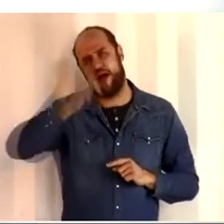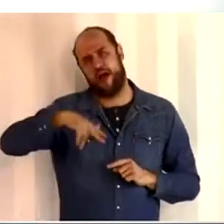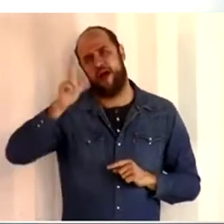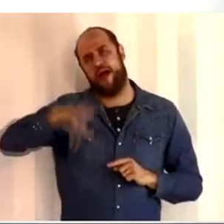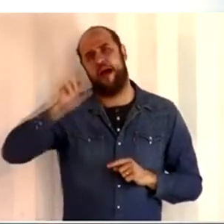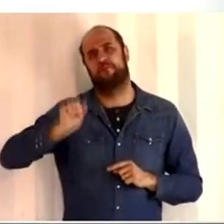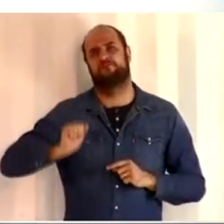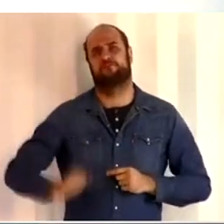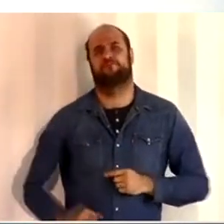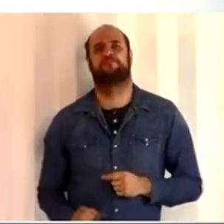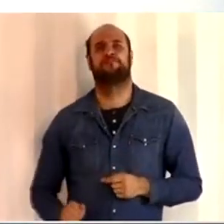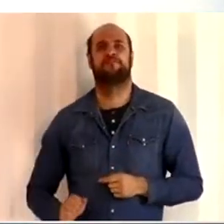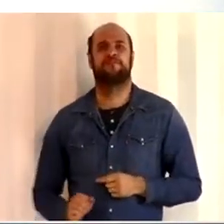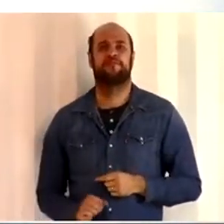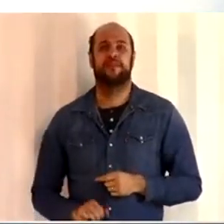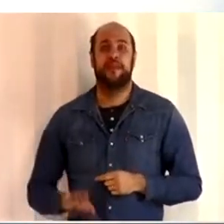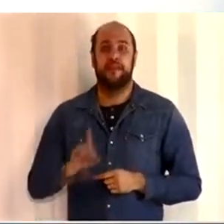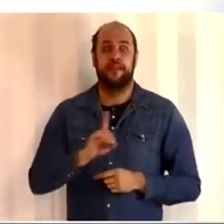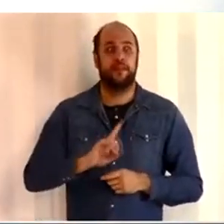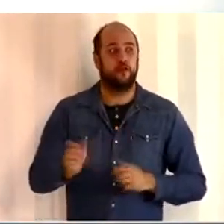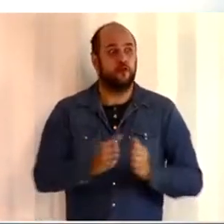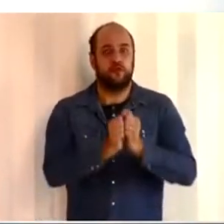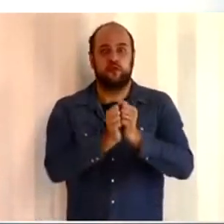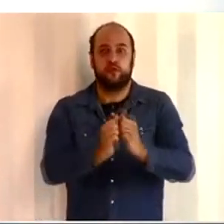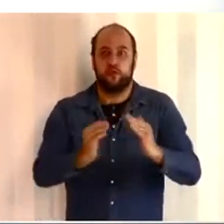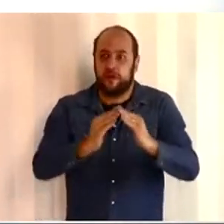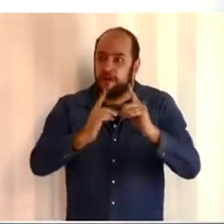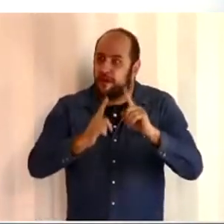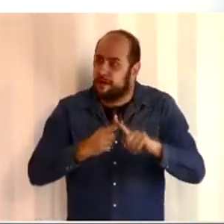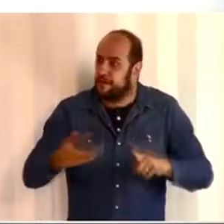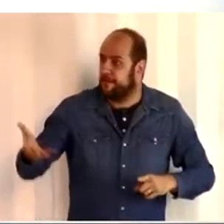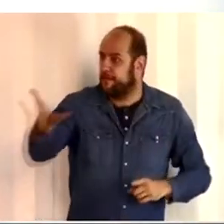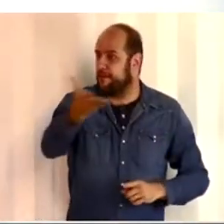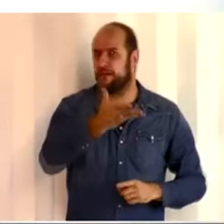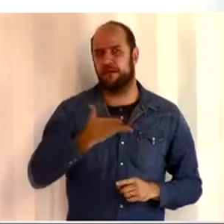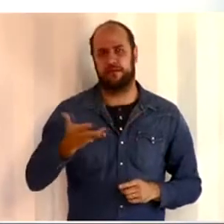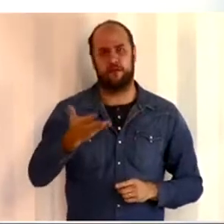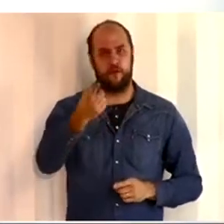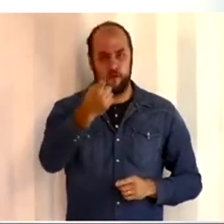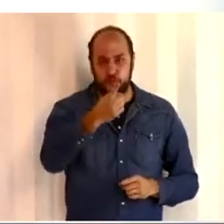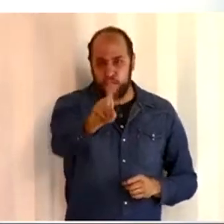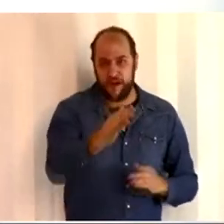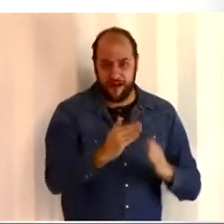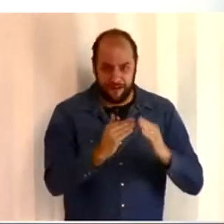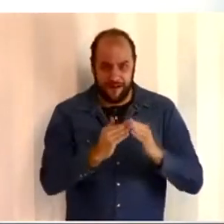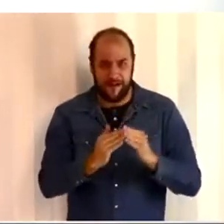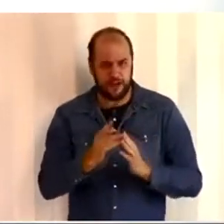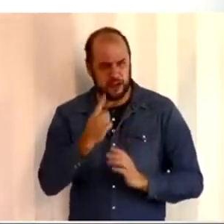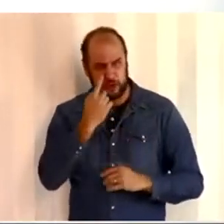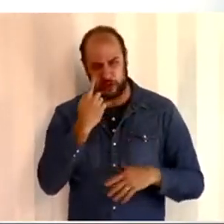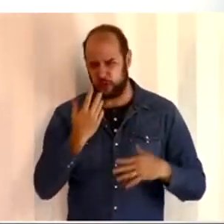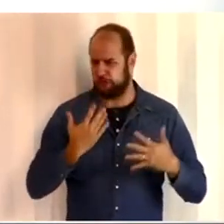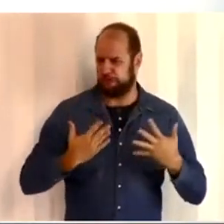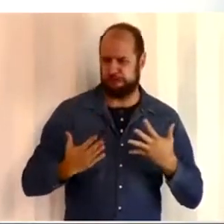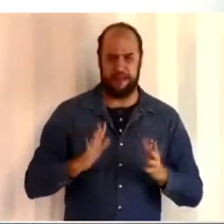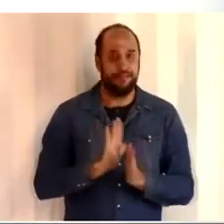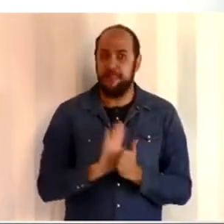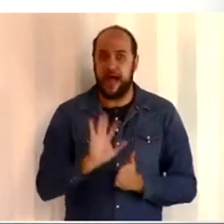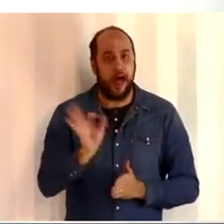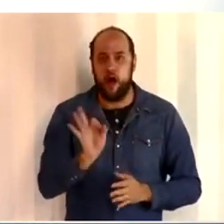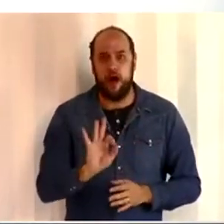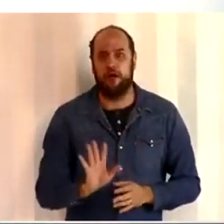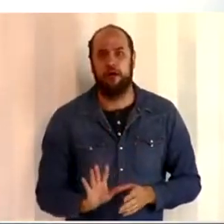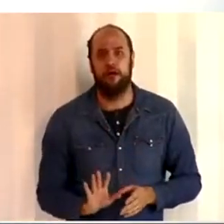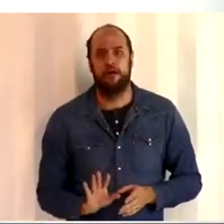ti. Deus está presente no meio da sua igreja. Ao voltar para a sua casa hoje, não volte duvidando disso, mas volte